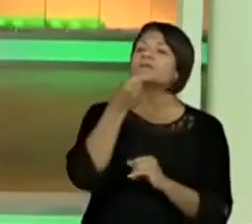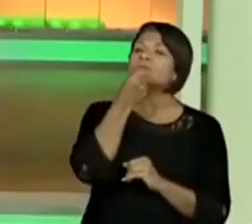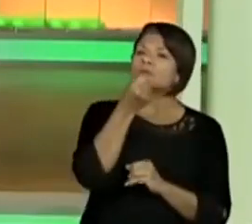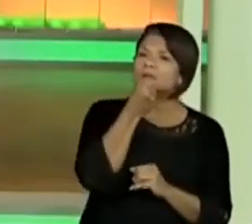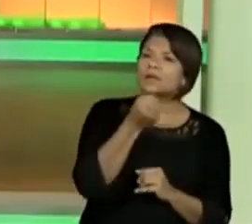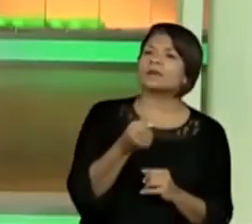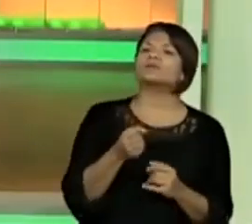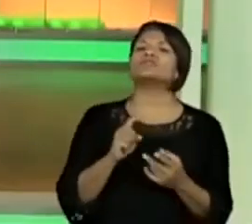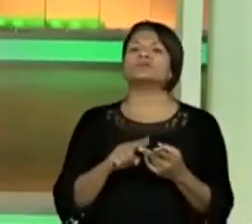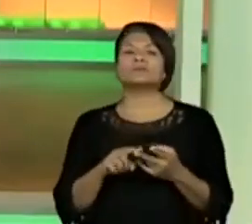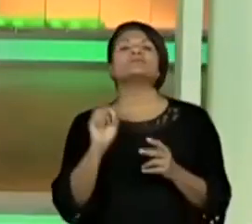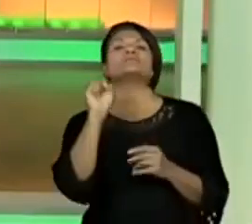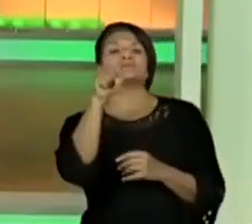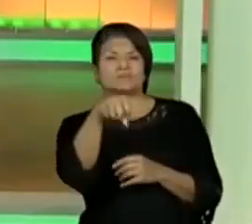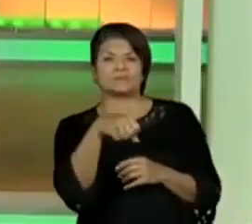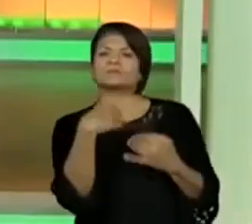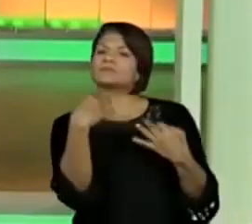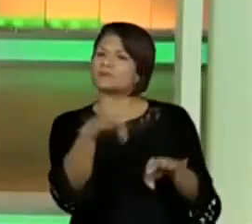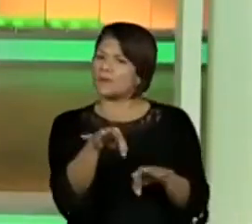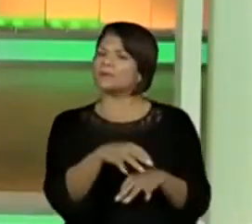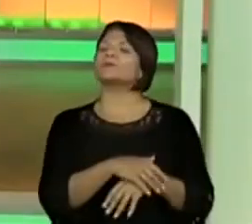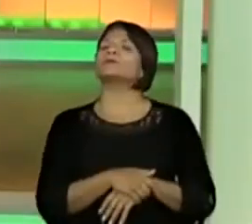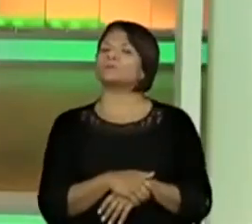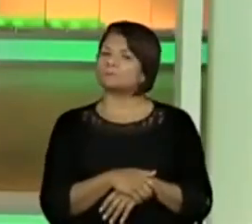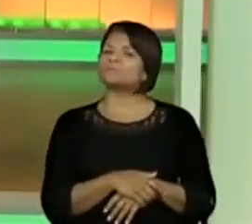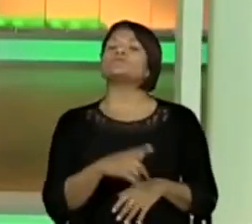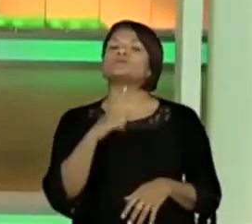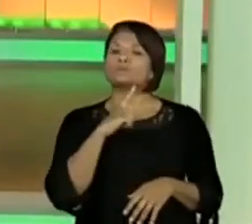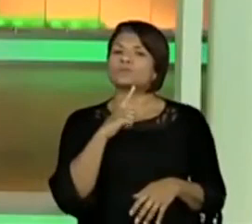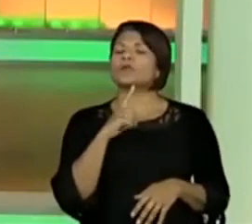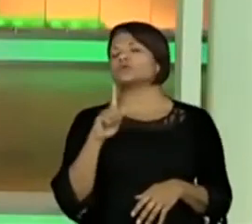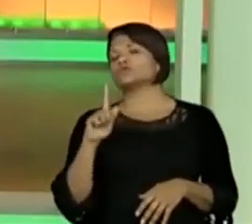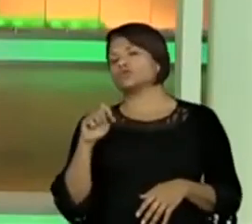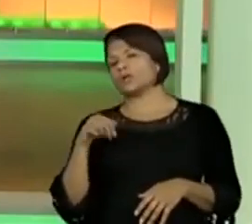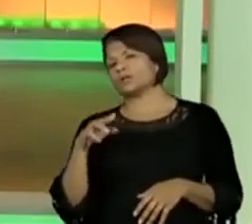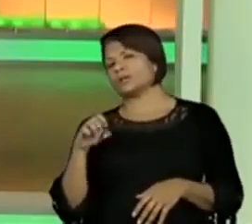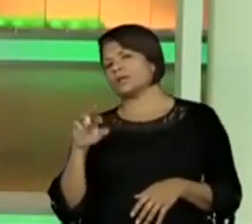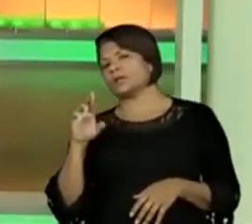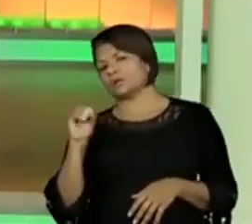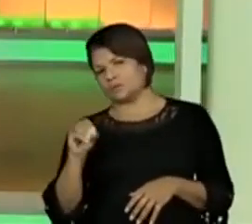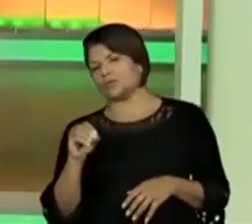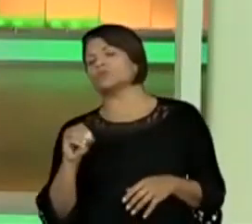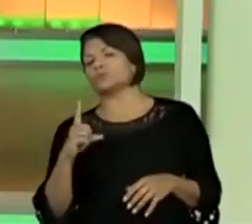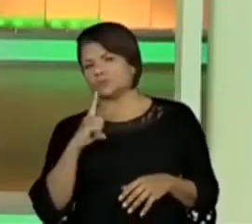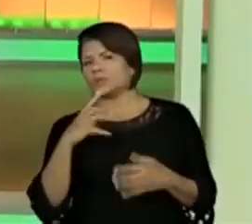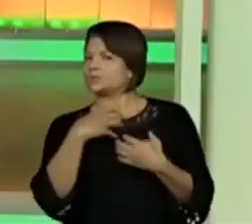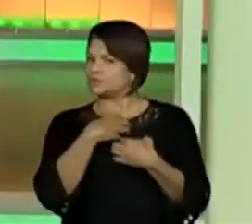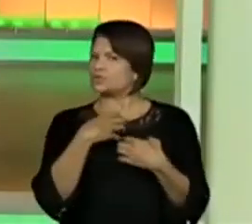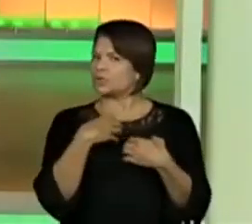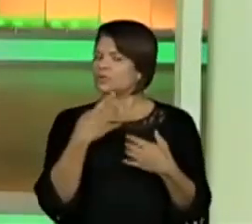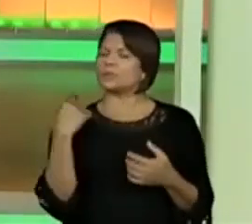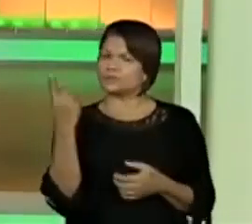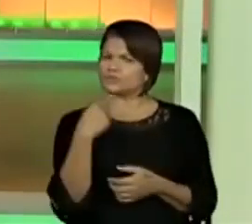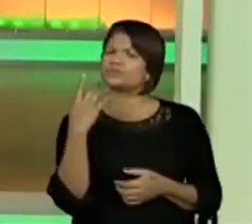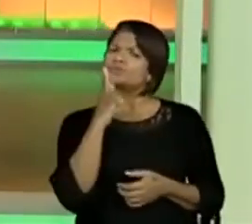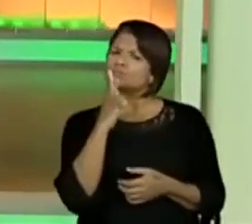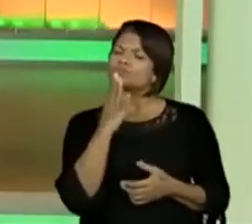reportagem, certo? Sim, ele traz esse gênero, né, da questão para a gente poder ter